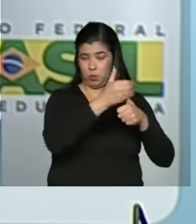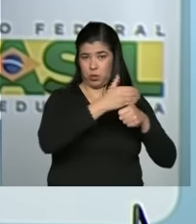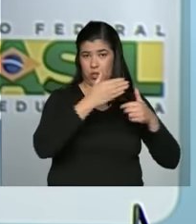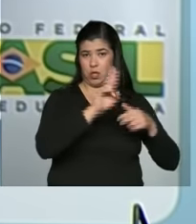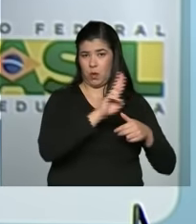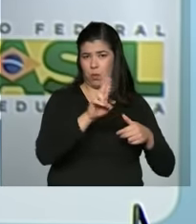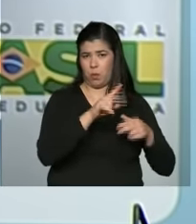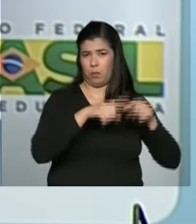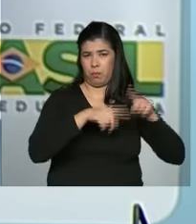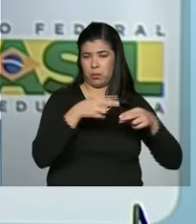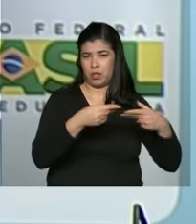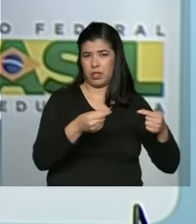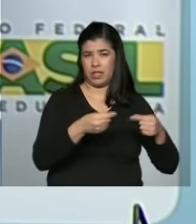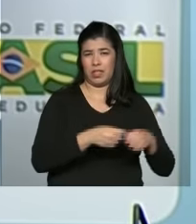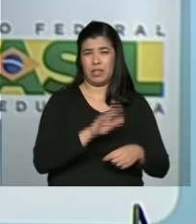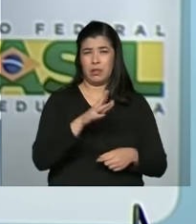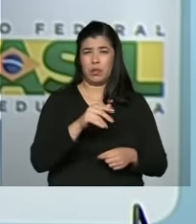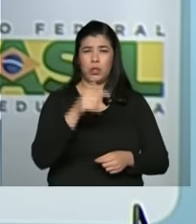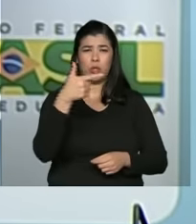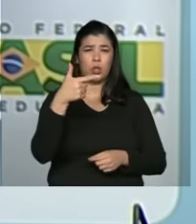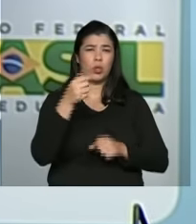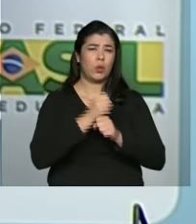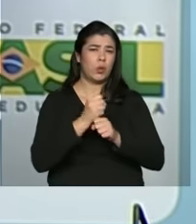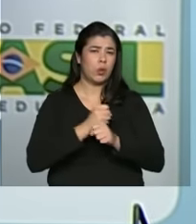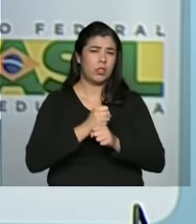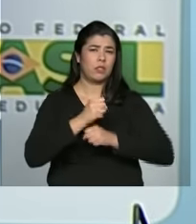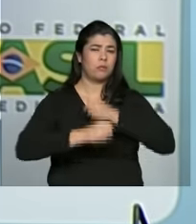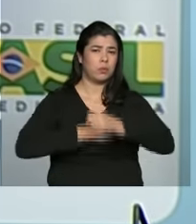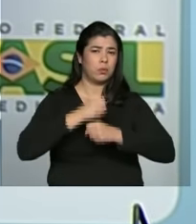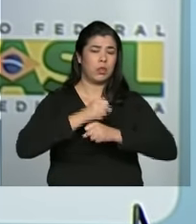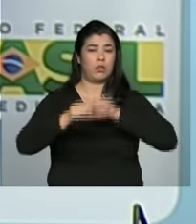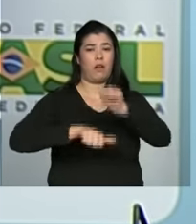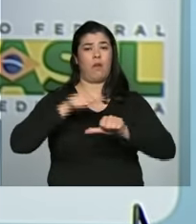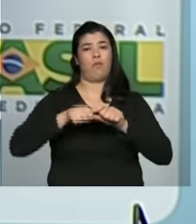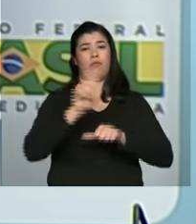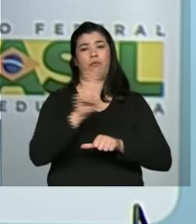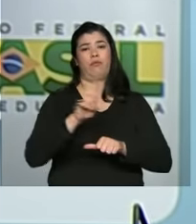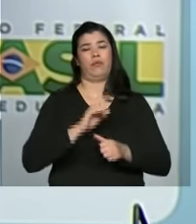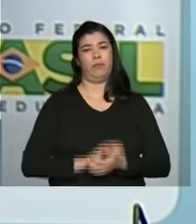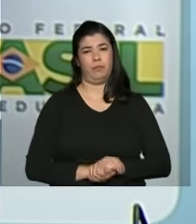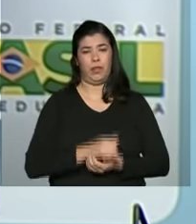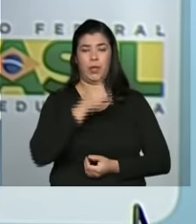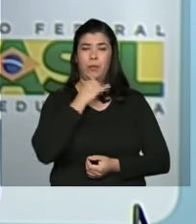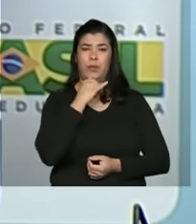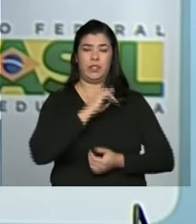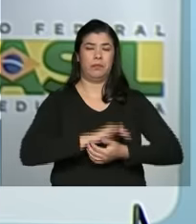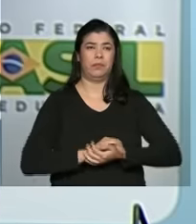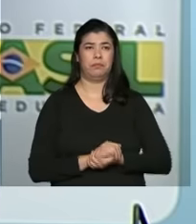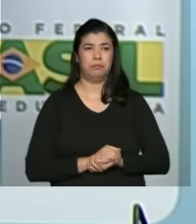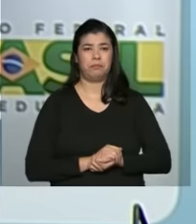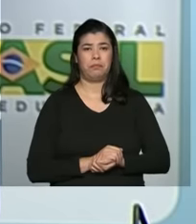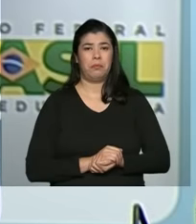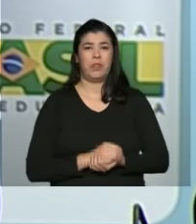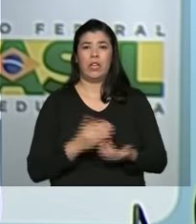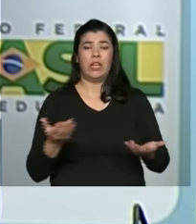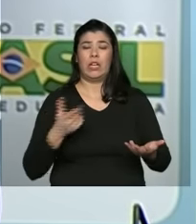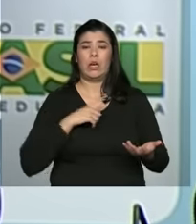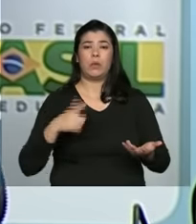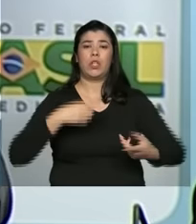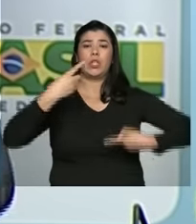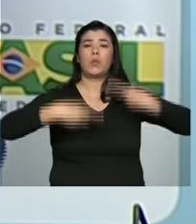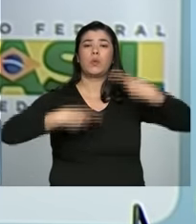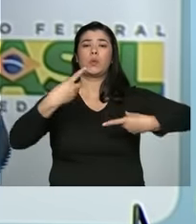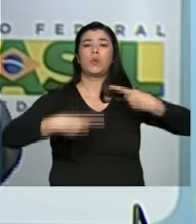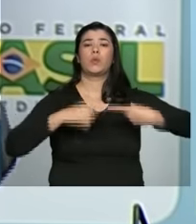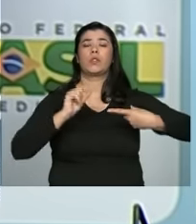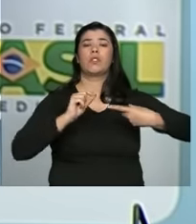cada 2 anos 24 meses em média isso faz com que por exemplo sequer haja discussões